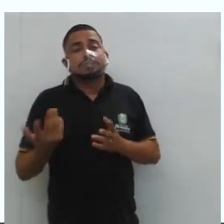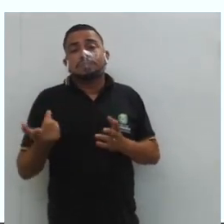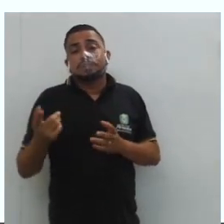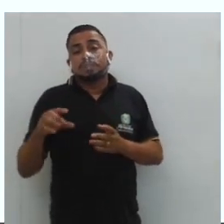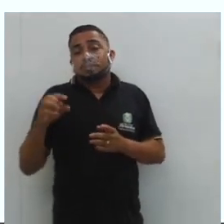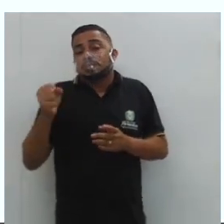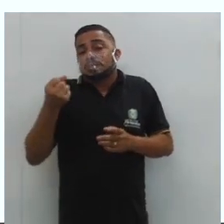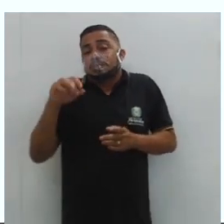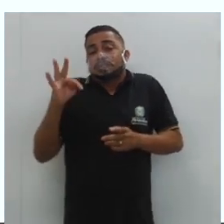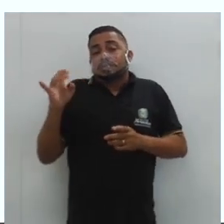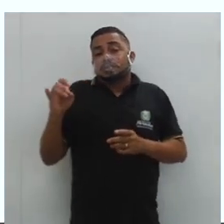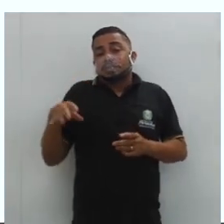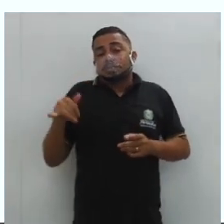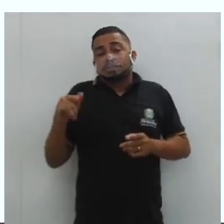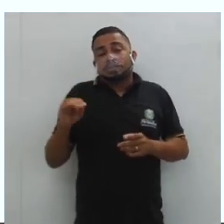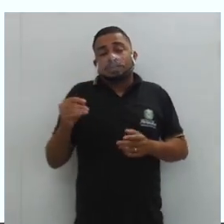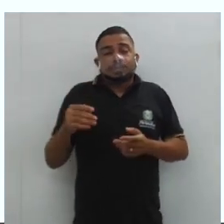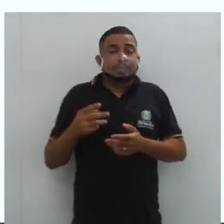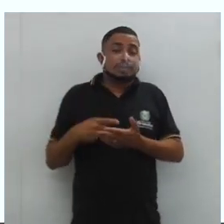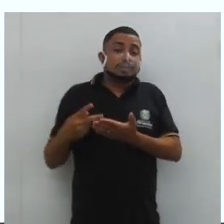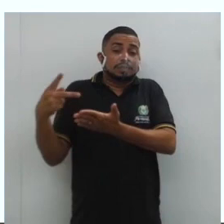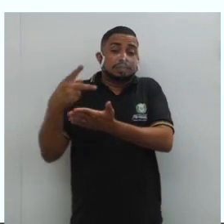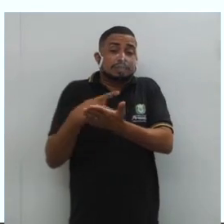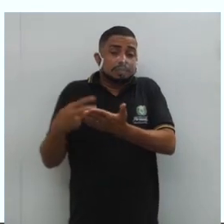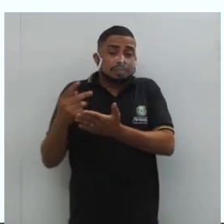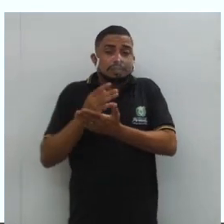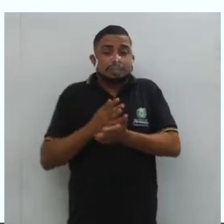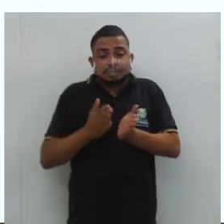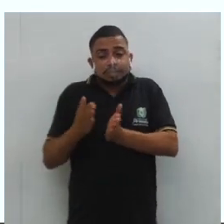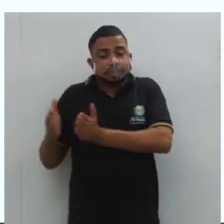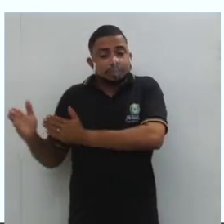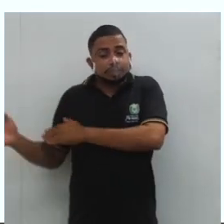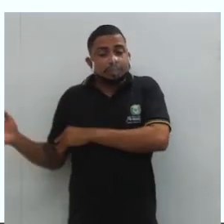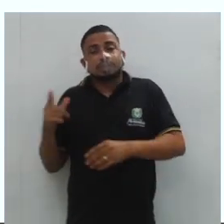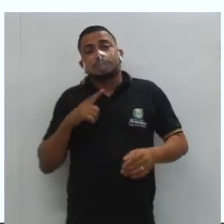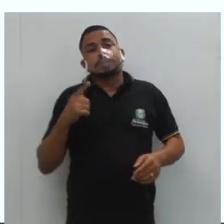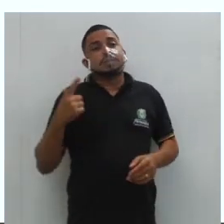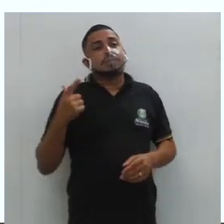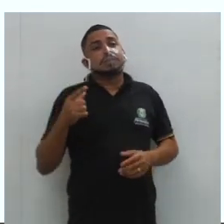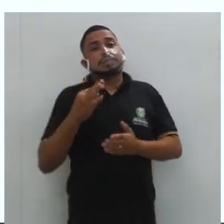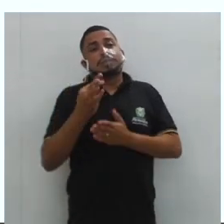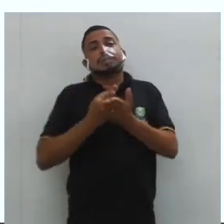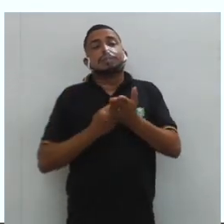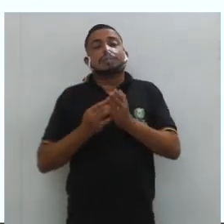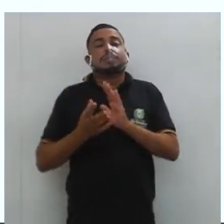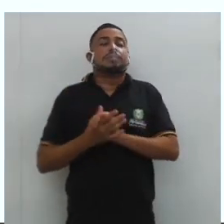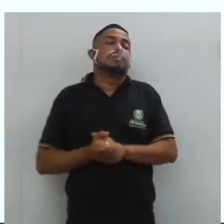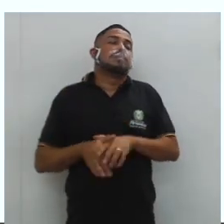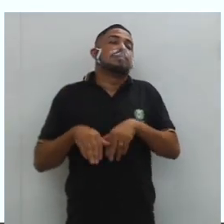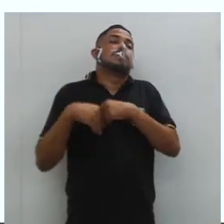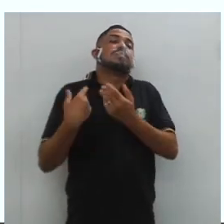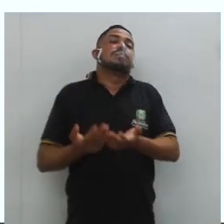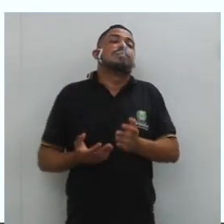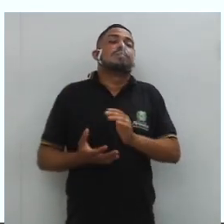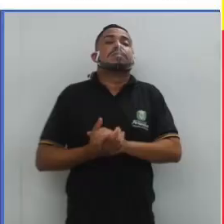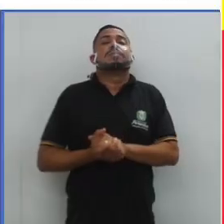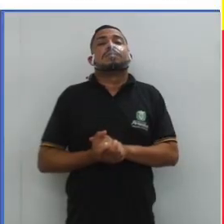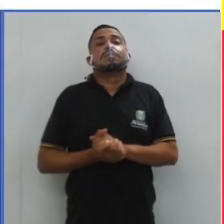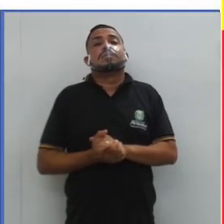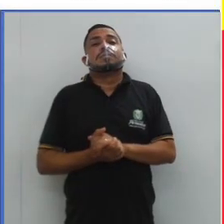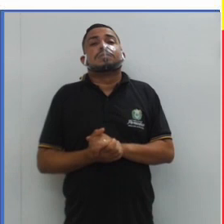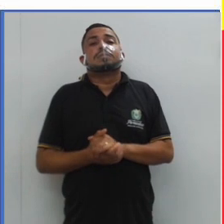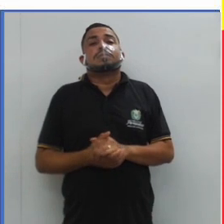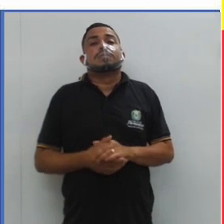textozinho. O storyboard é os desenhos em sequência, mas sem o textozinho no balãozinho, é só os desenhos. Então,